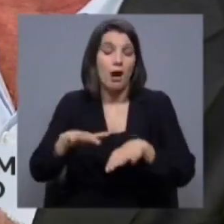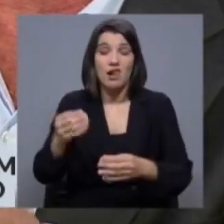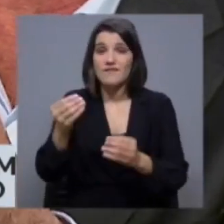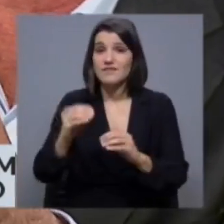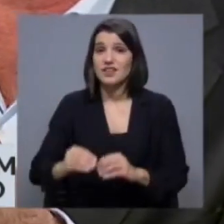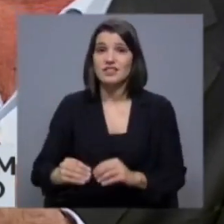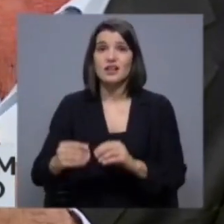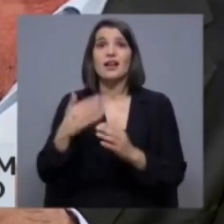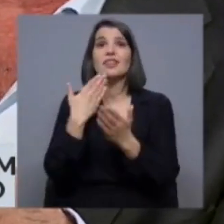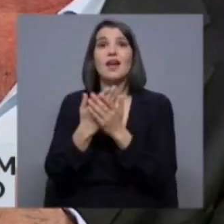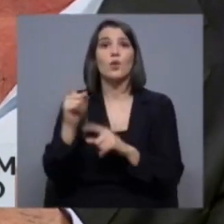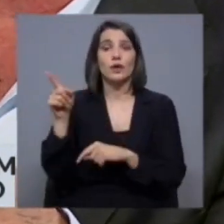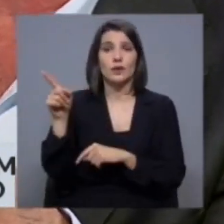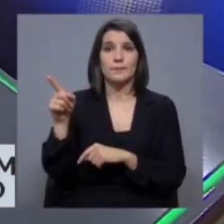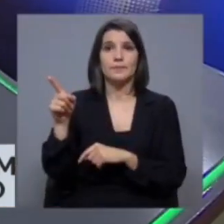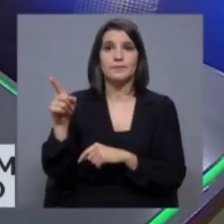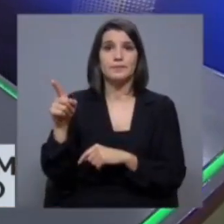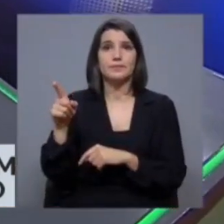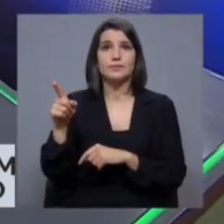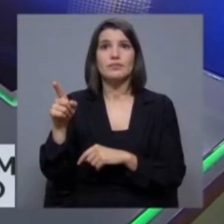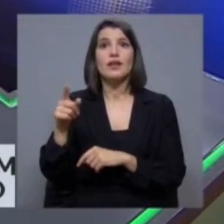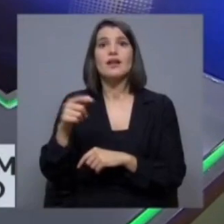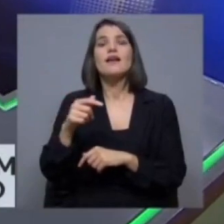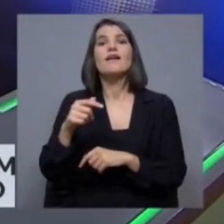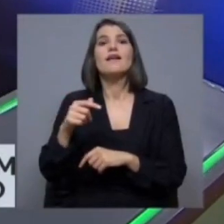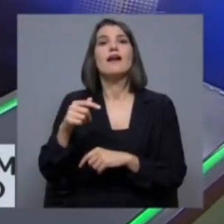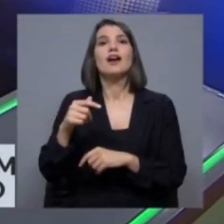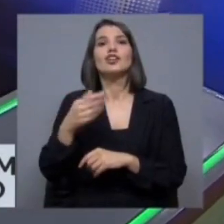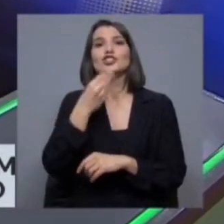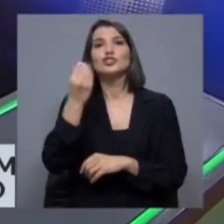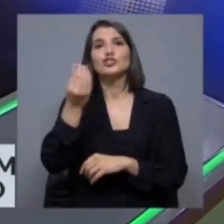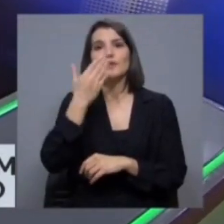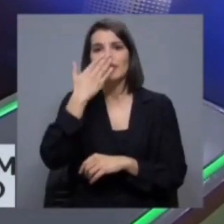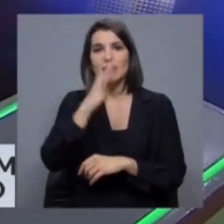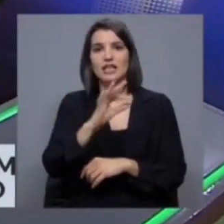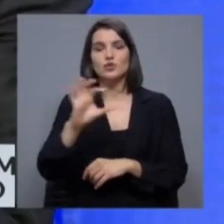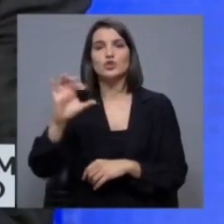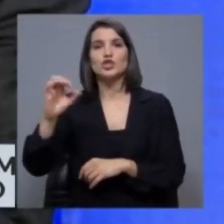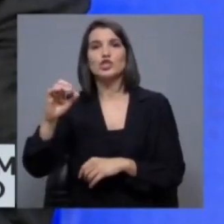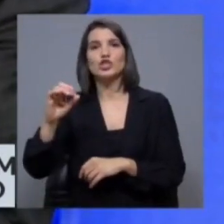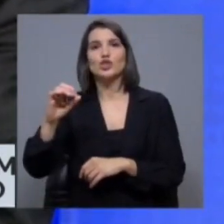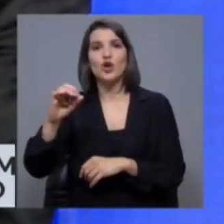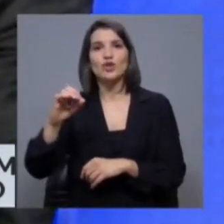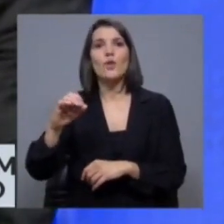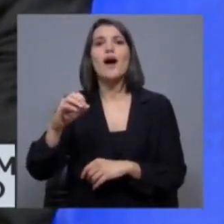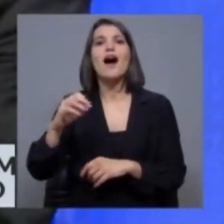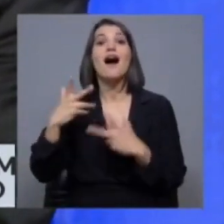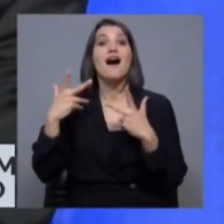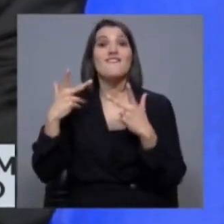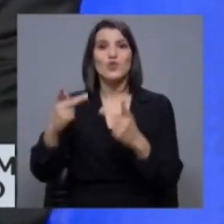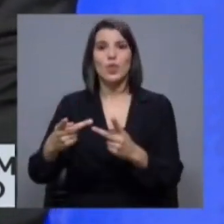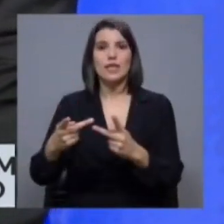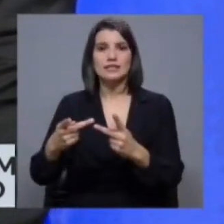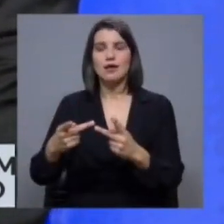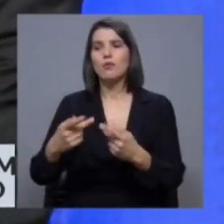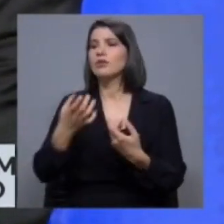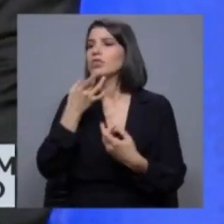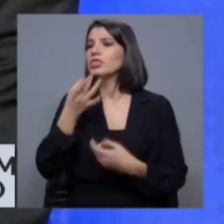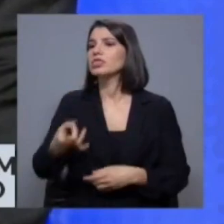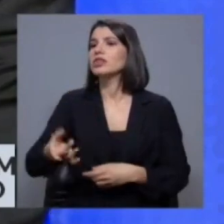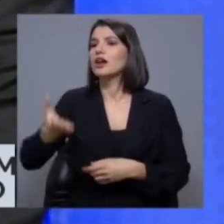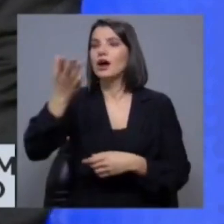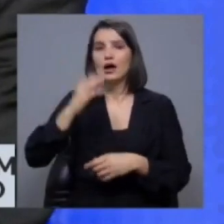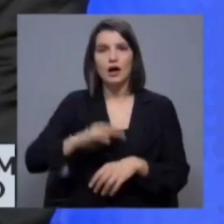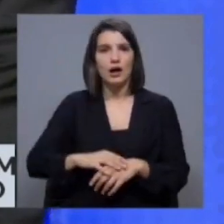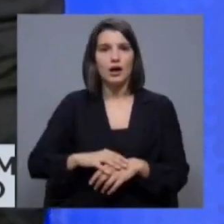impacto praticar este descriminalizado a violação de jovens entre os 14 e os 18 explicar então maneira mal feita que nem